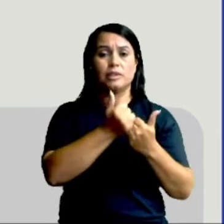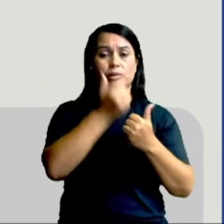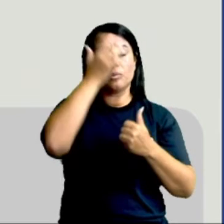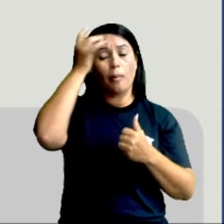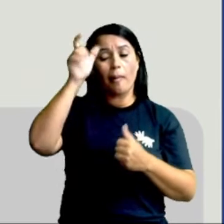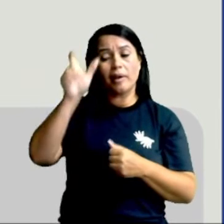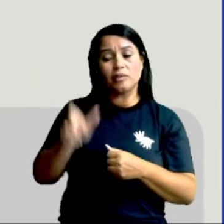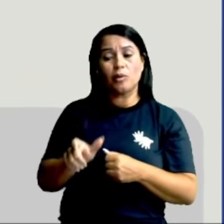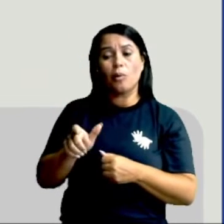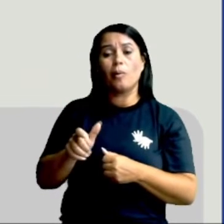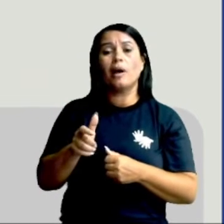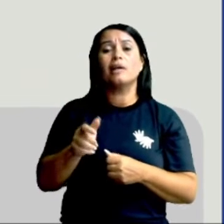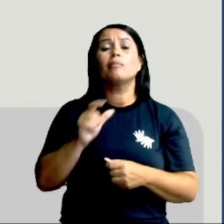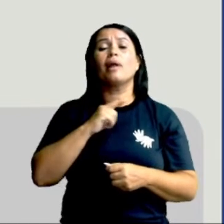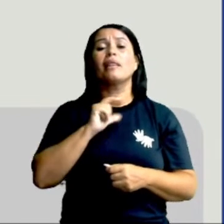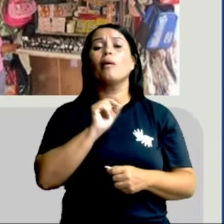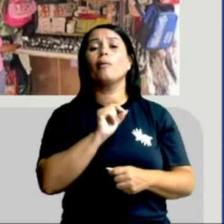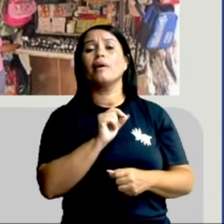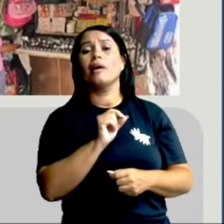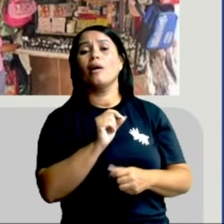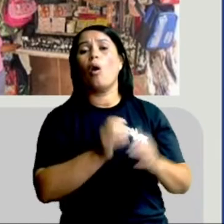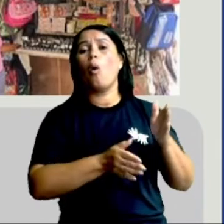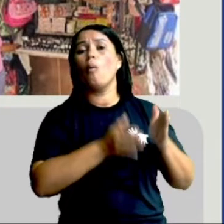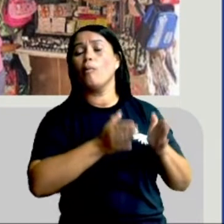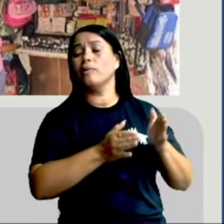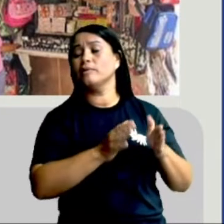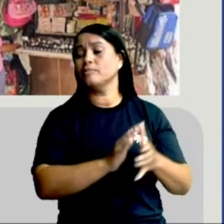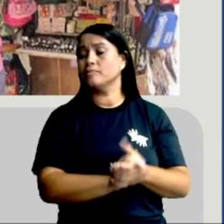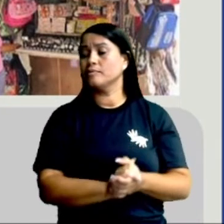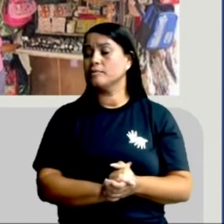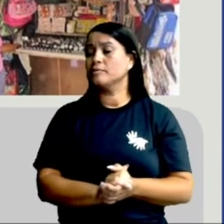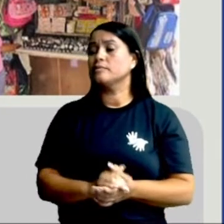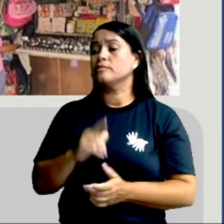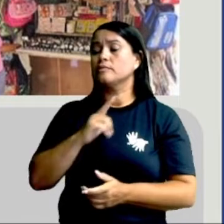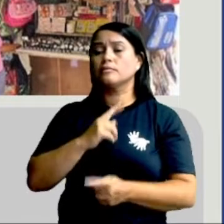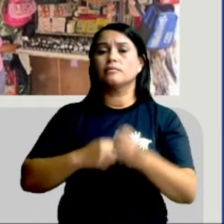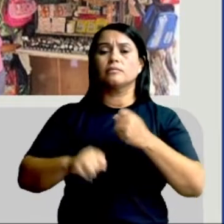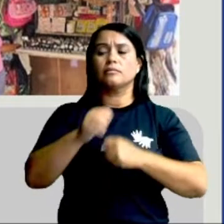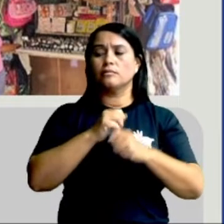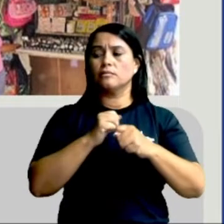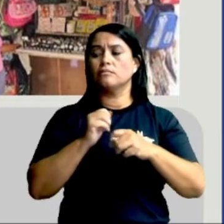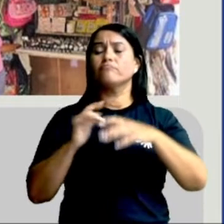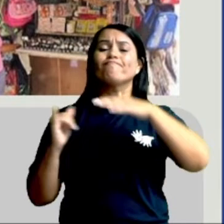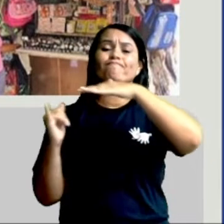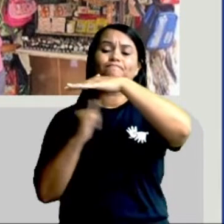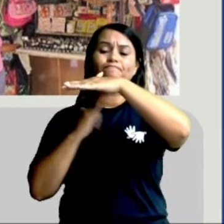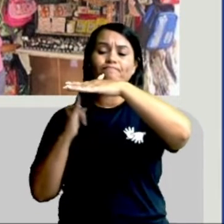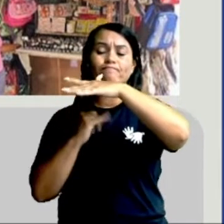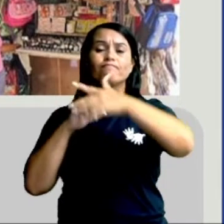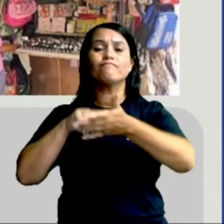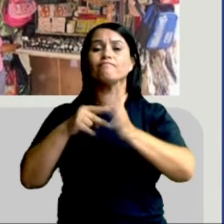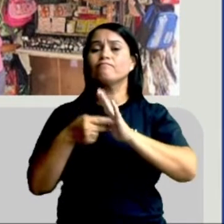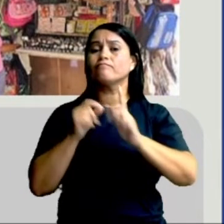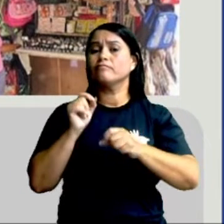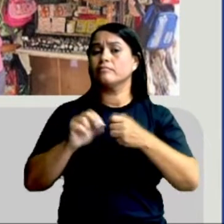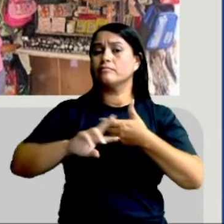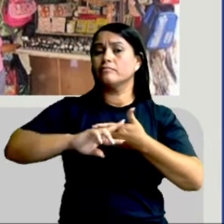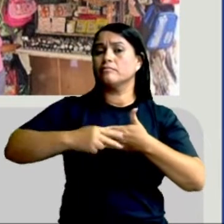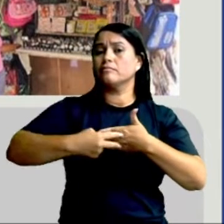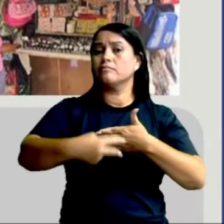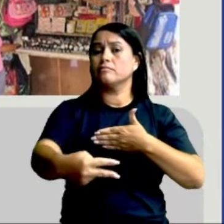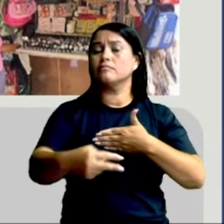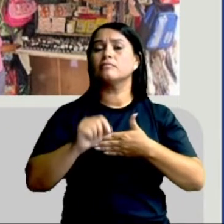por robôs, máquinas, né? Então, a economia informal é uma consequência